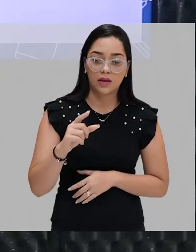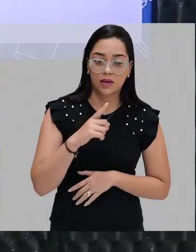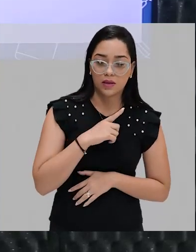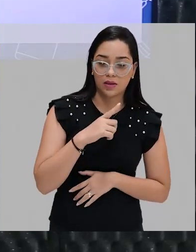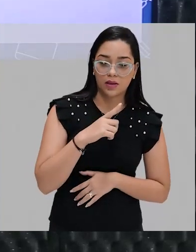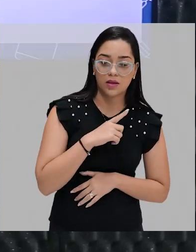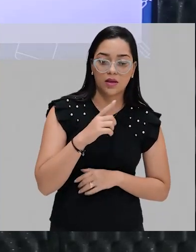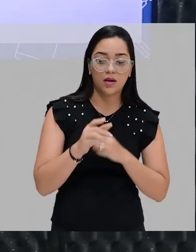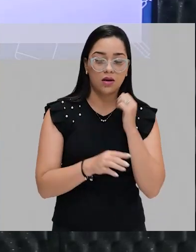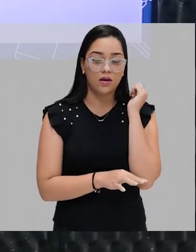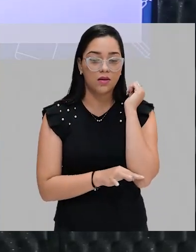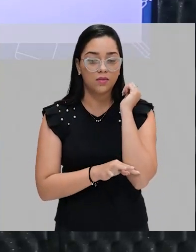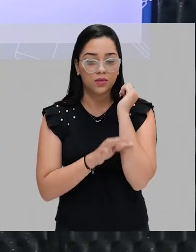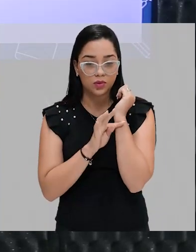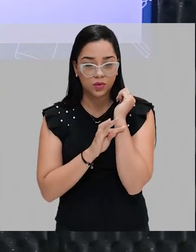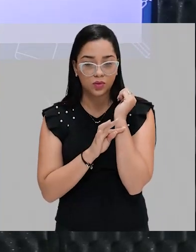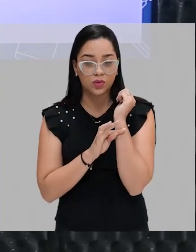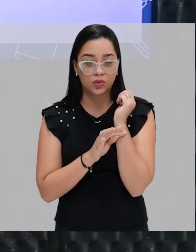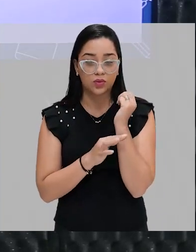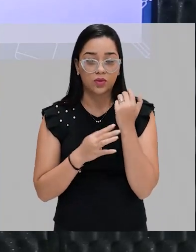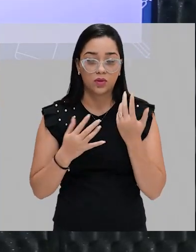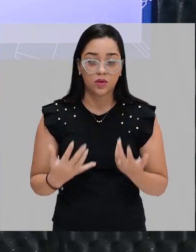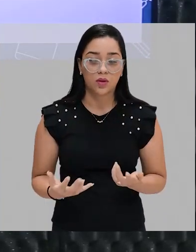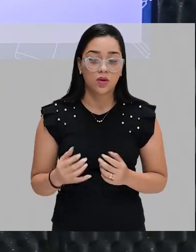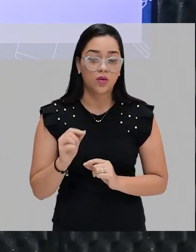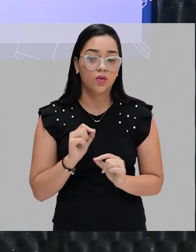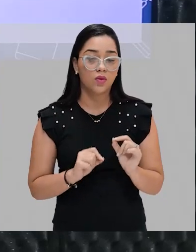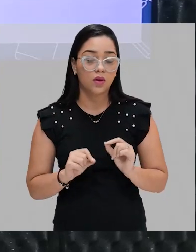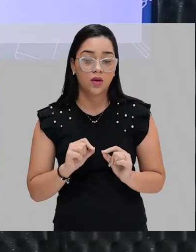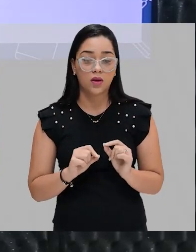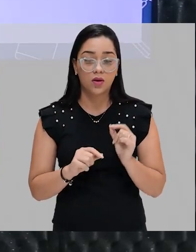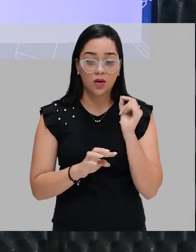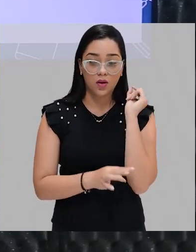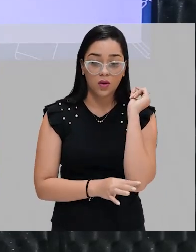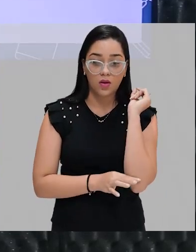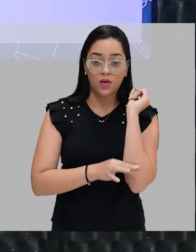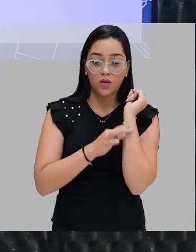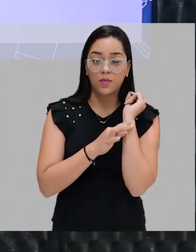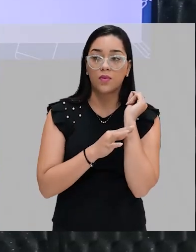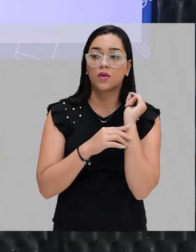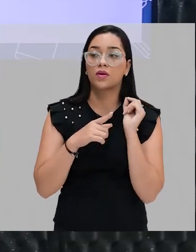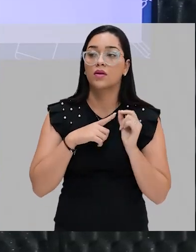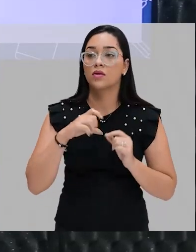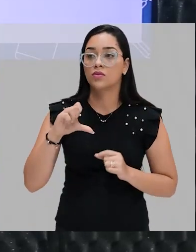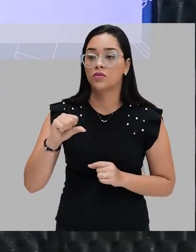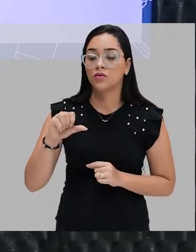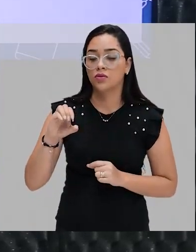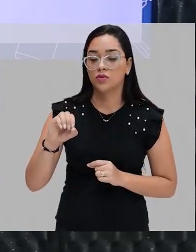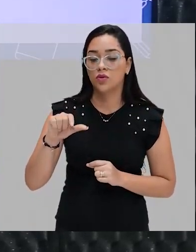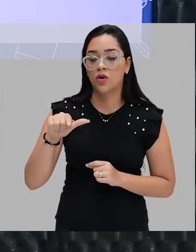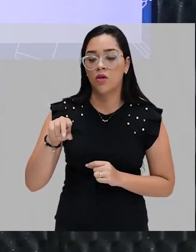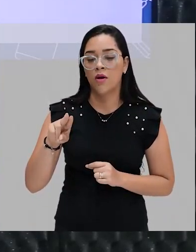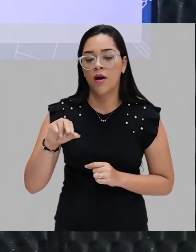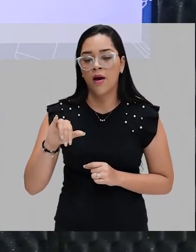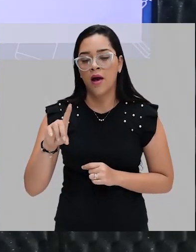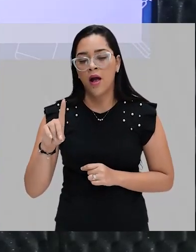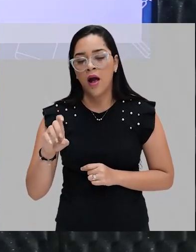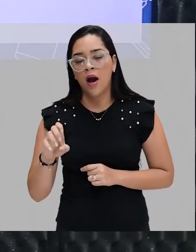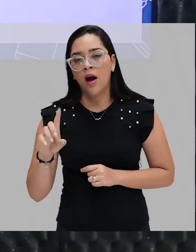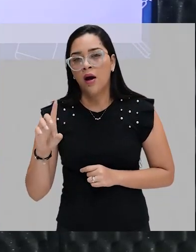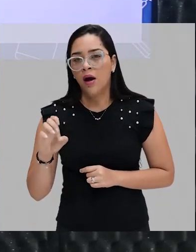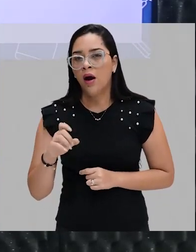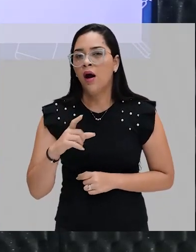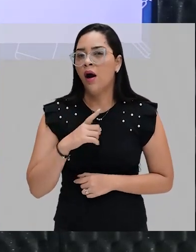aumento da temperatura leva também a um aumento da solubilidade do nitrato